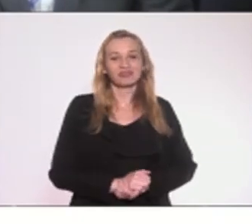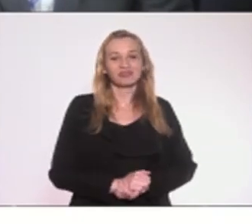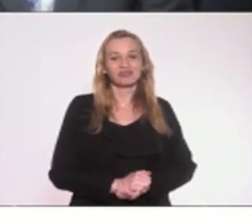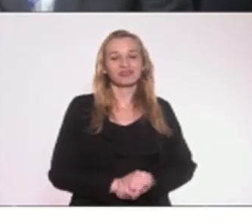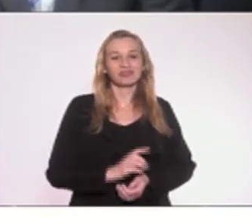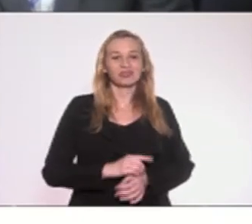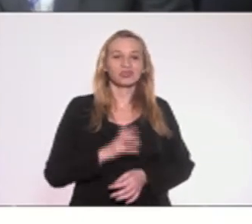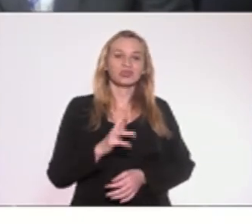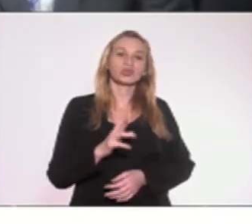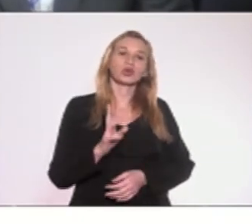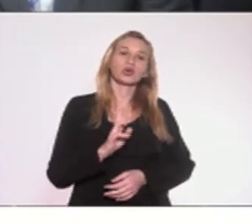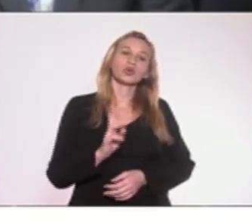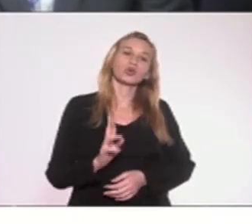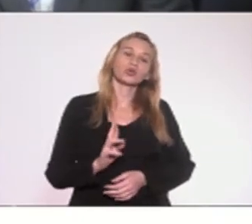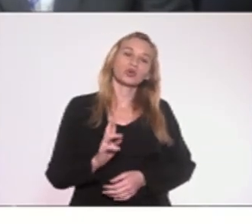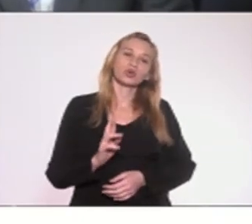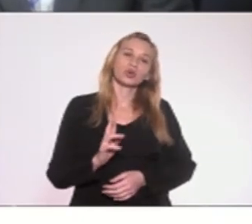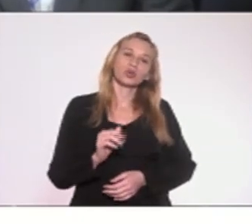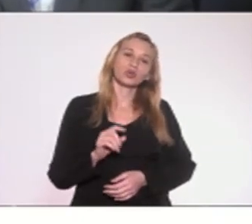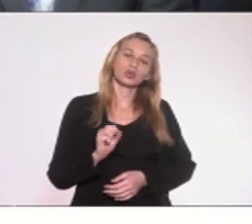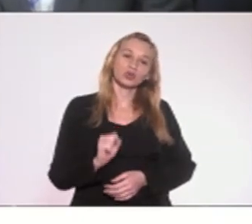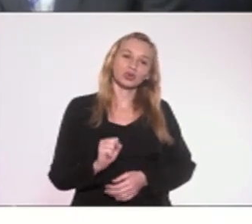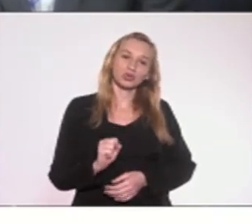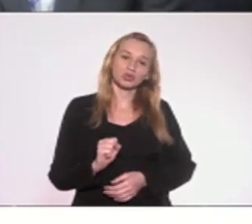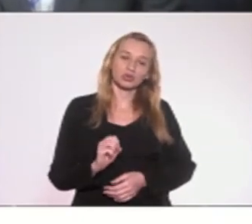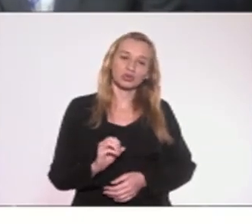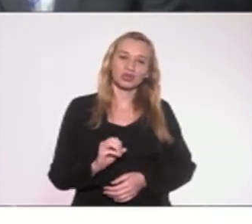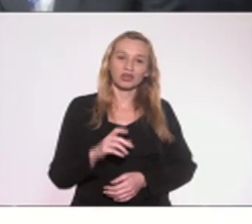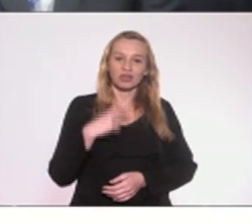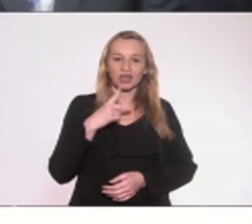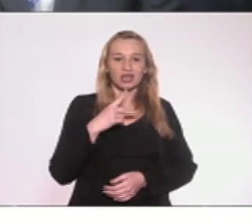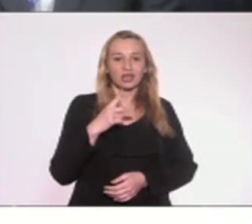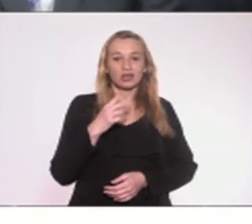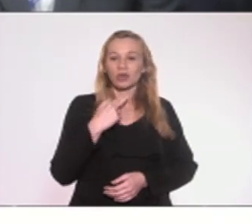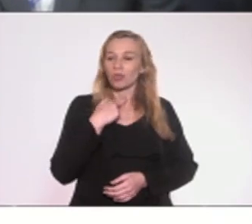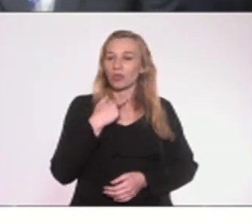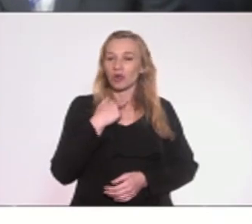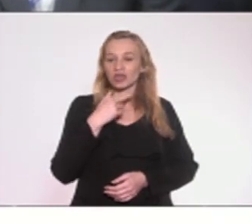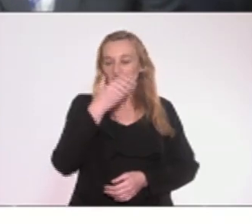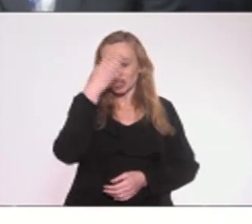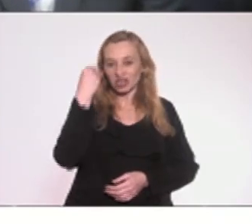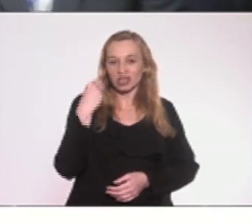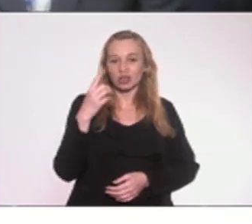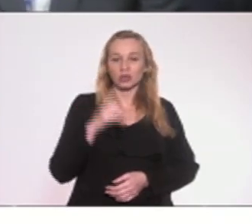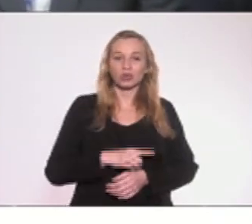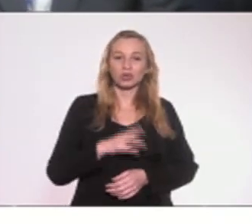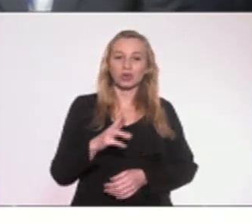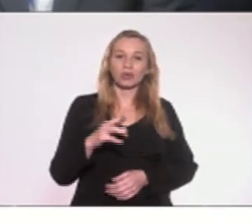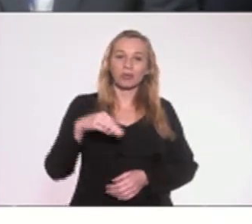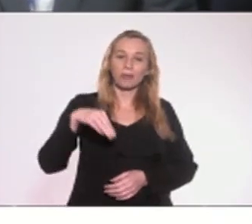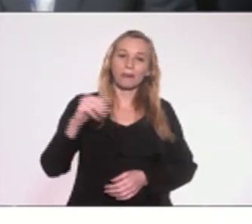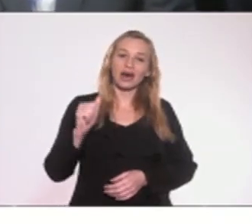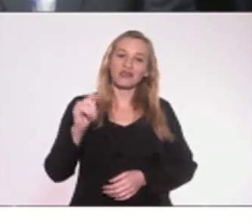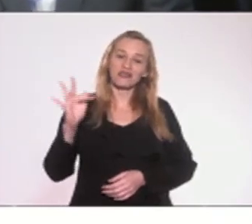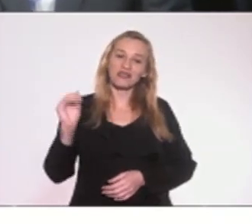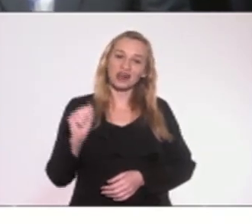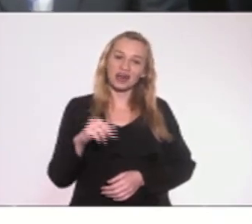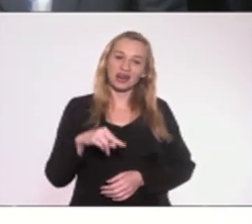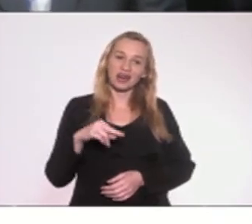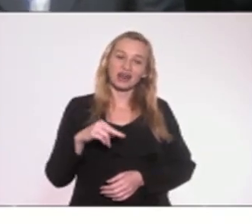Doutor Gussen está pedindo para eu... Não esqueça do Marfan, não, pô. Que isso? Doutor Marfan tem orgulho de falar que é meu